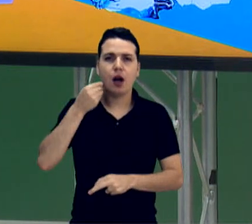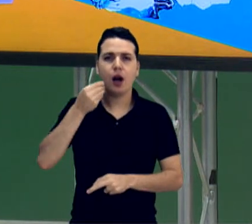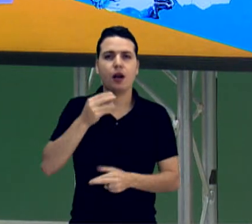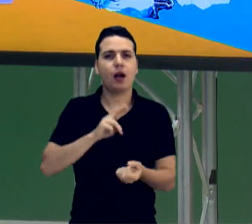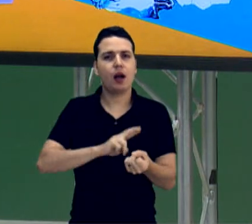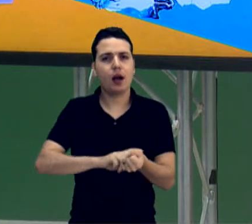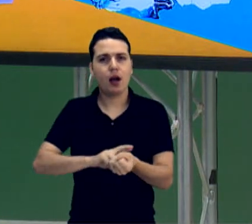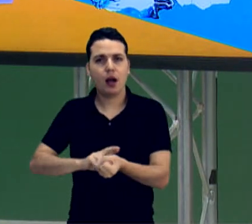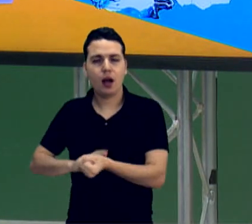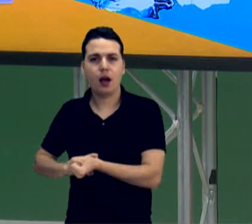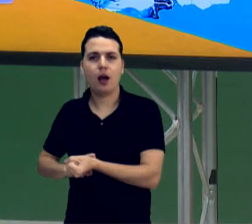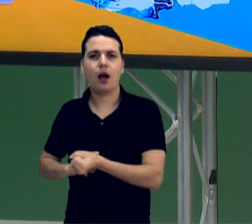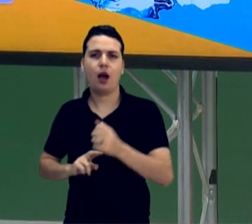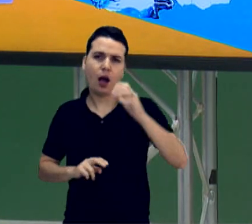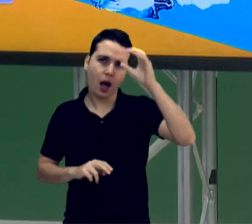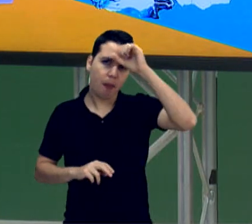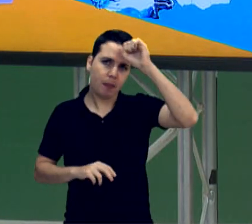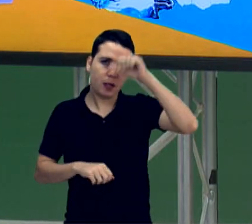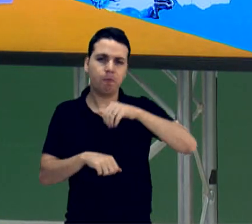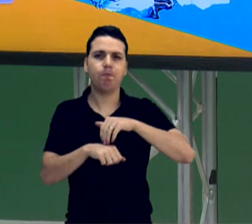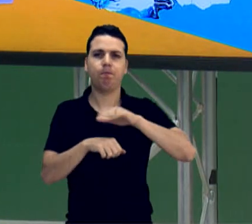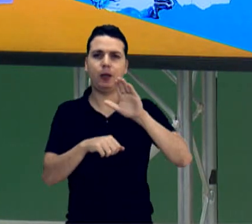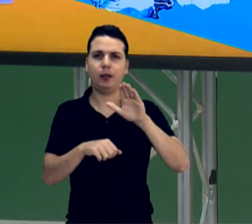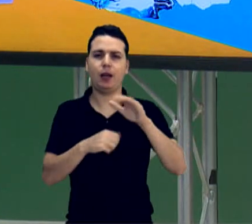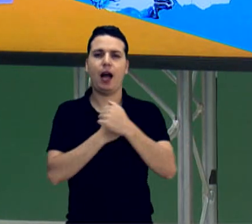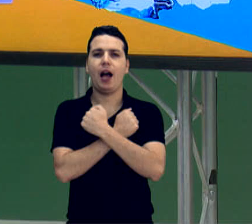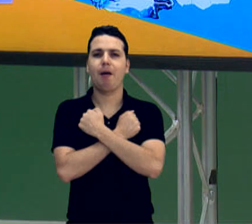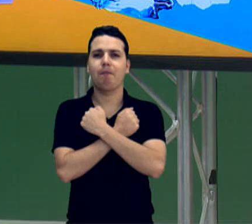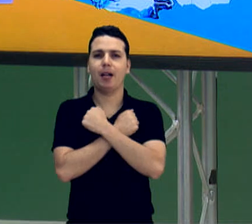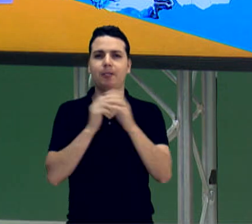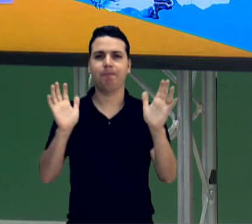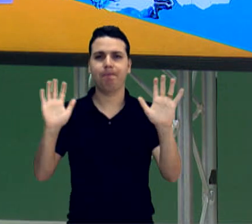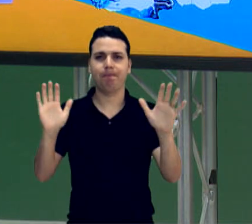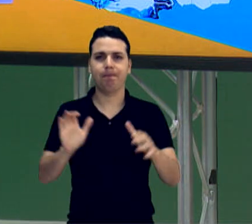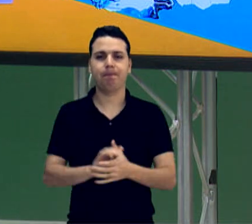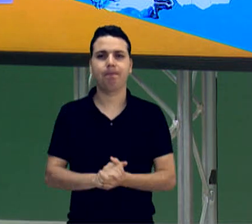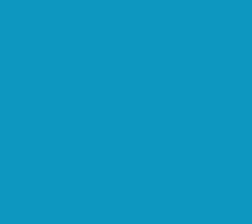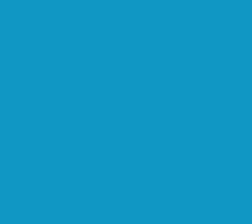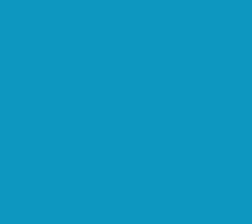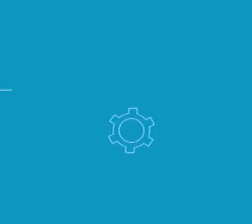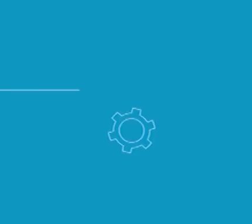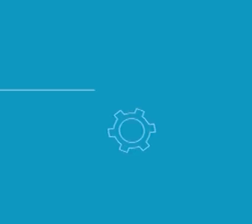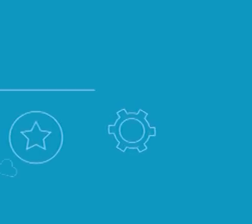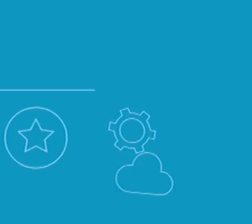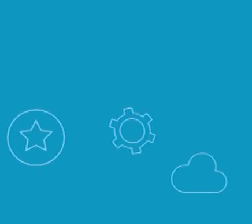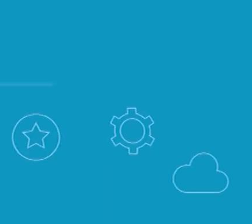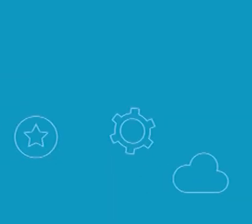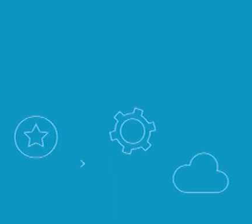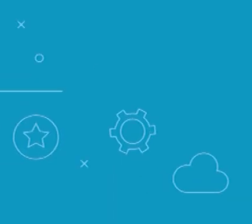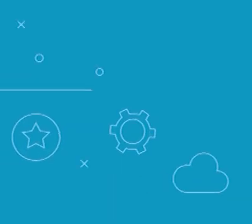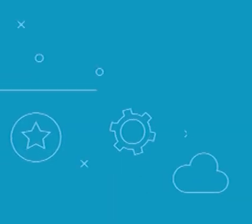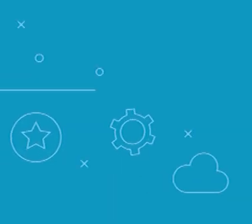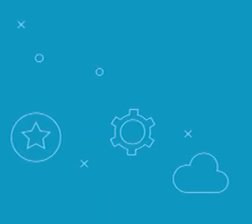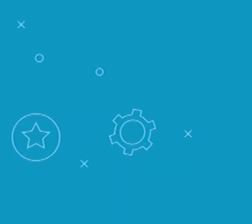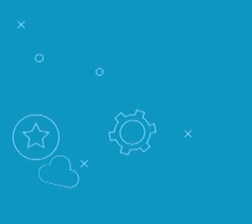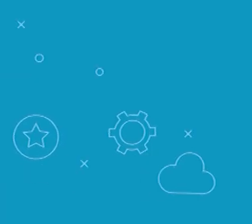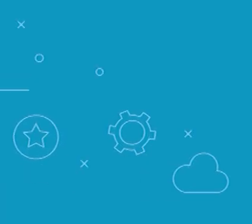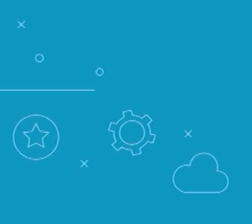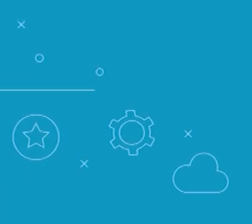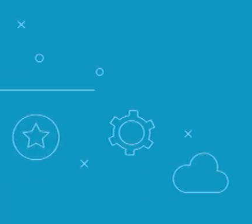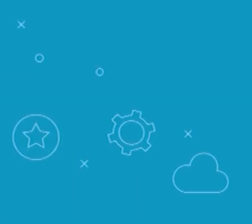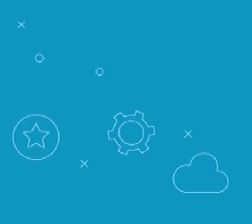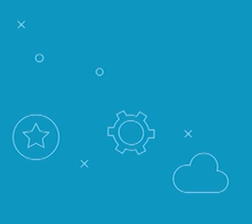ritmos, né? Aprendendo sempre mais. Um abração!